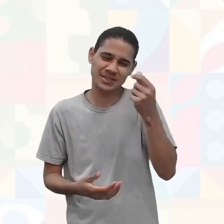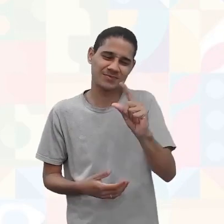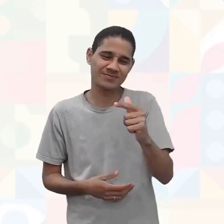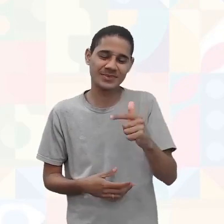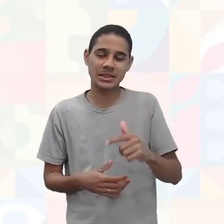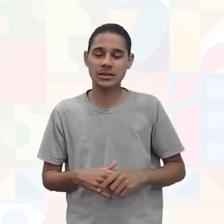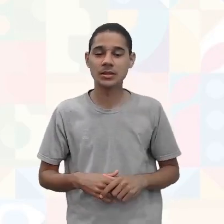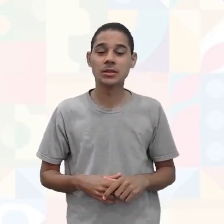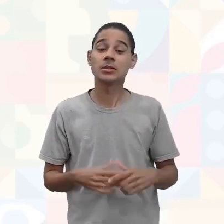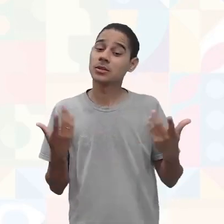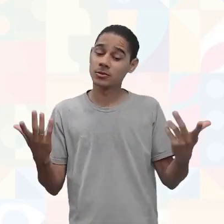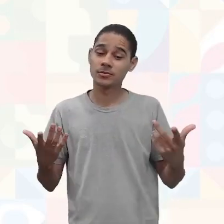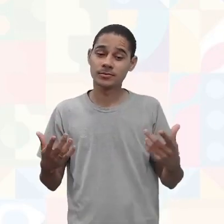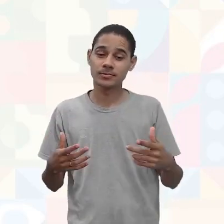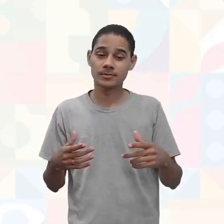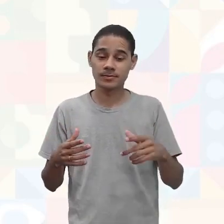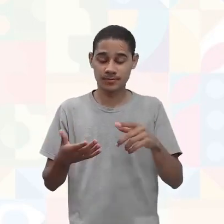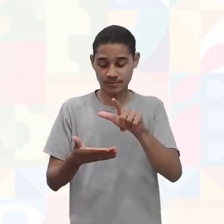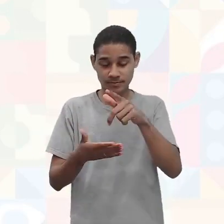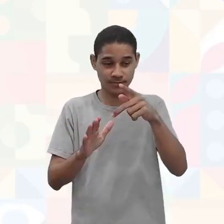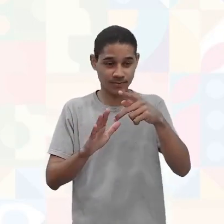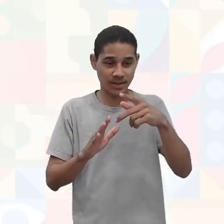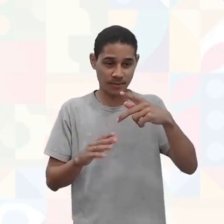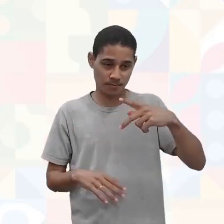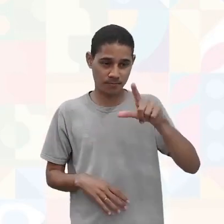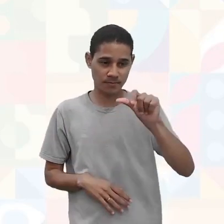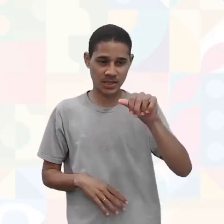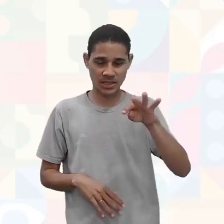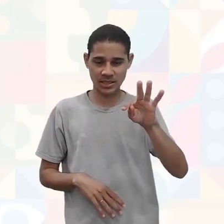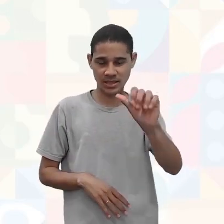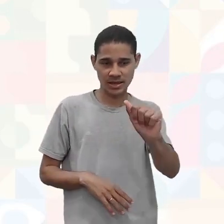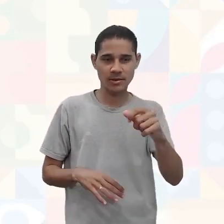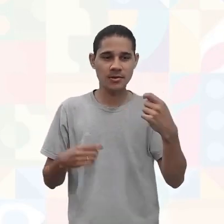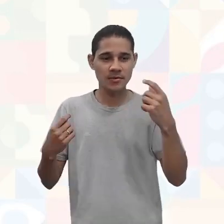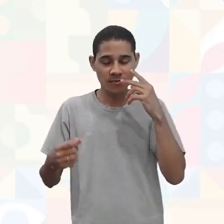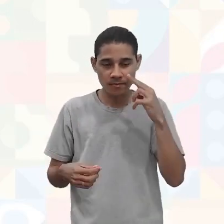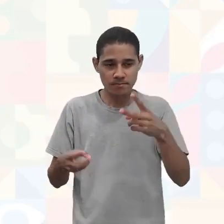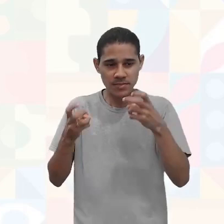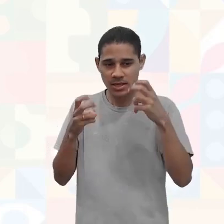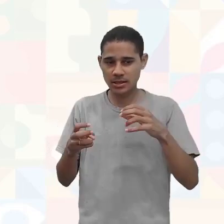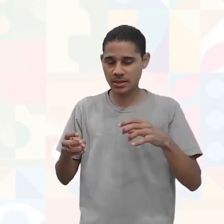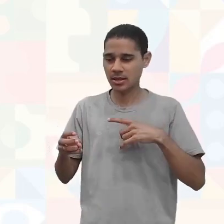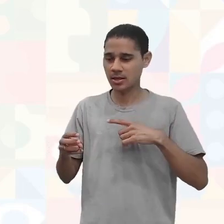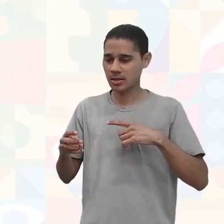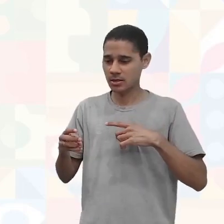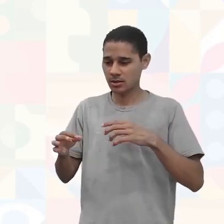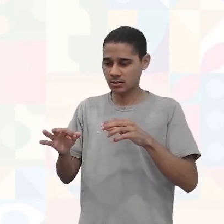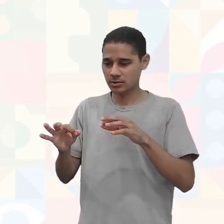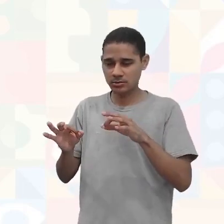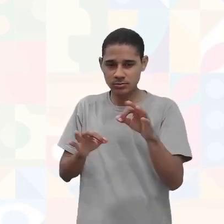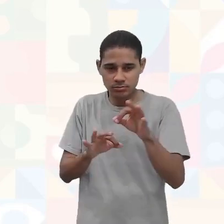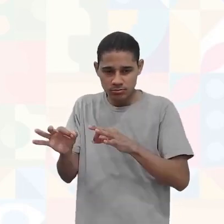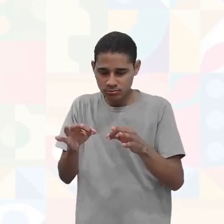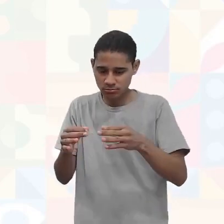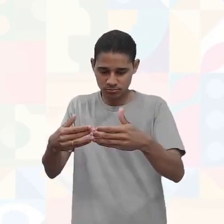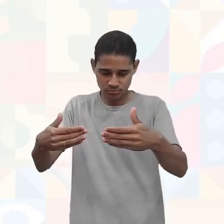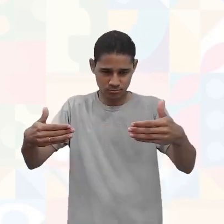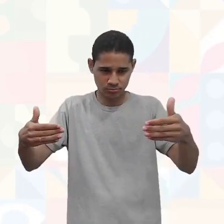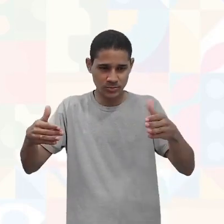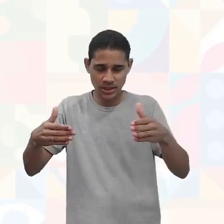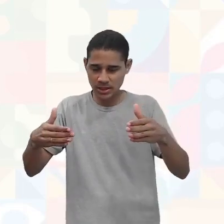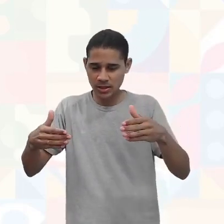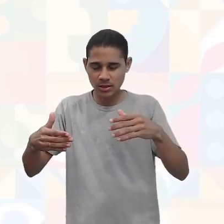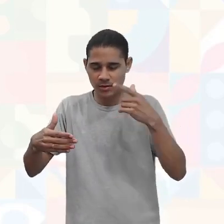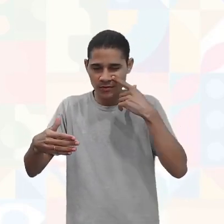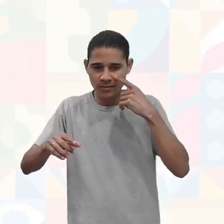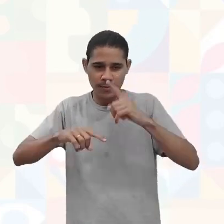nessa planta, a gente pode estar vendo, né, que ela tem aí uma disposição, né, que ela tem aí os seus materiais, os